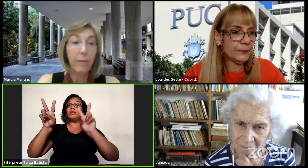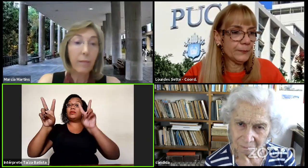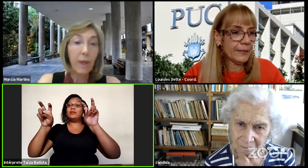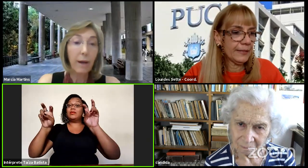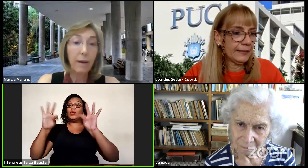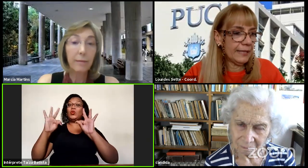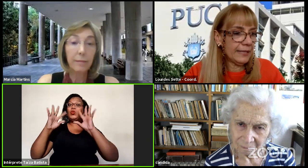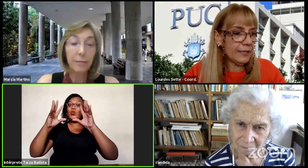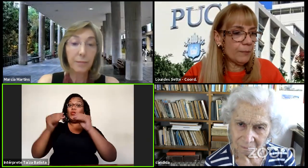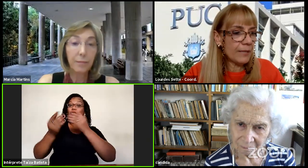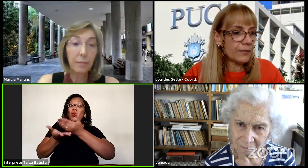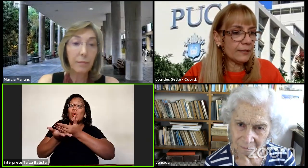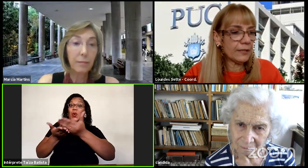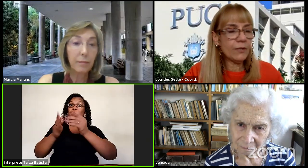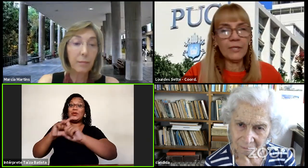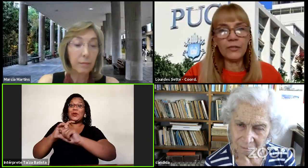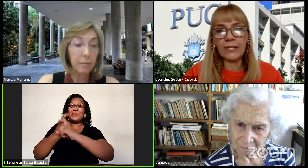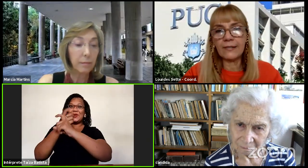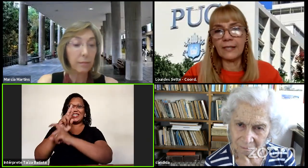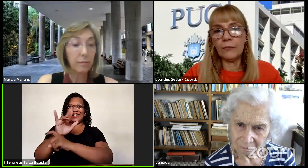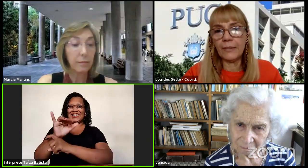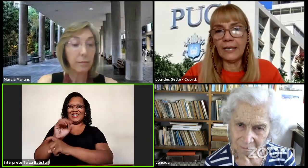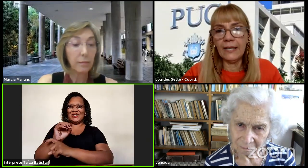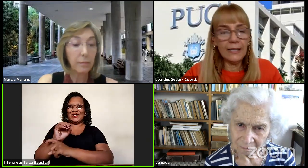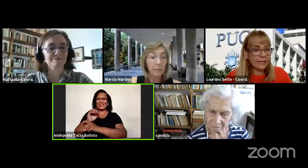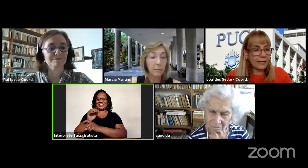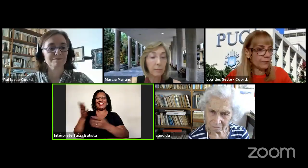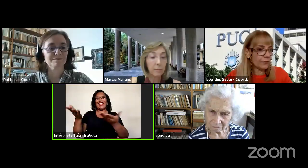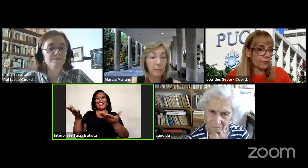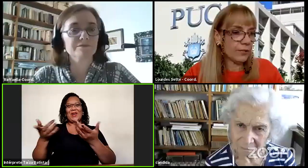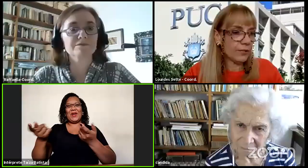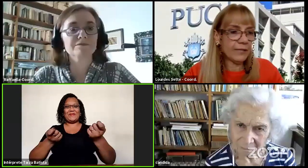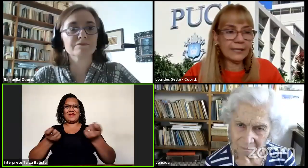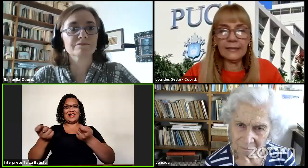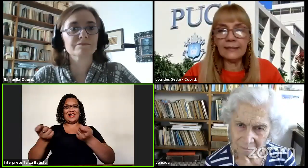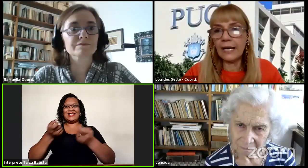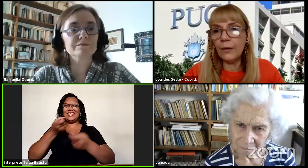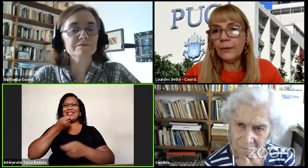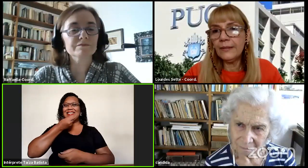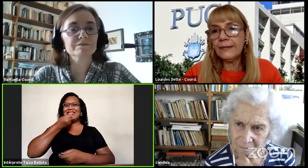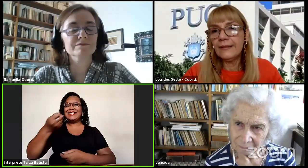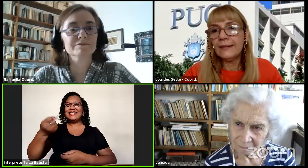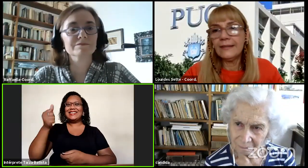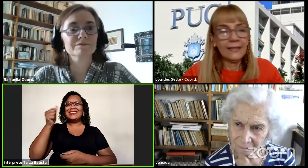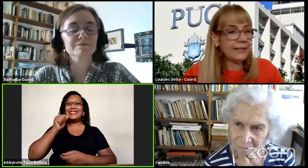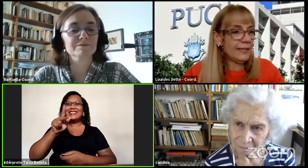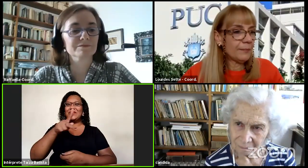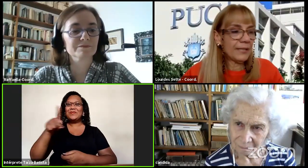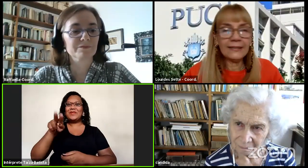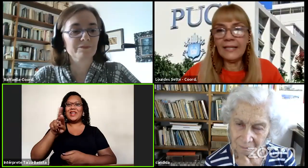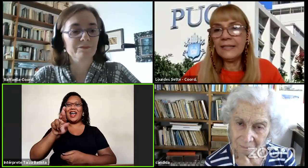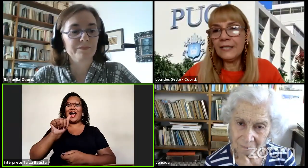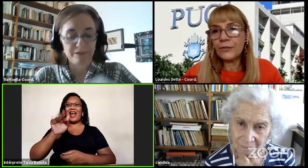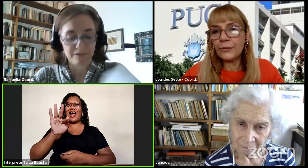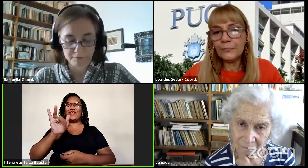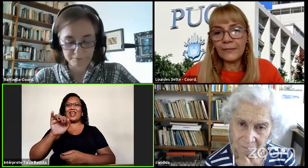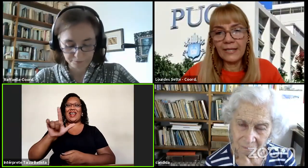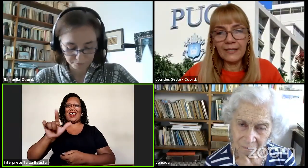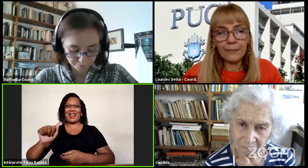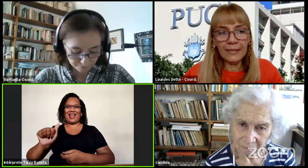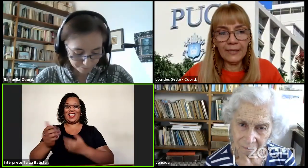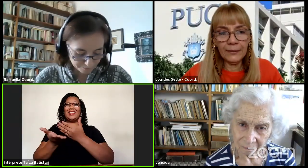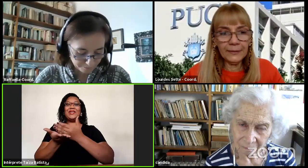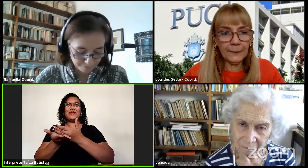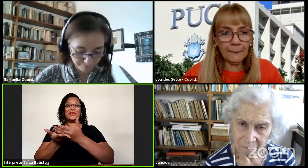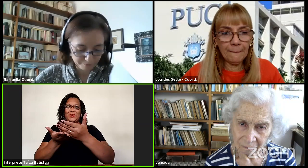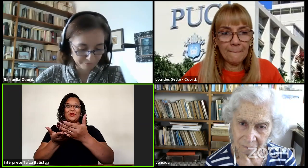PUC-Rio. E eu passo, então, a mediação para a professora Rafaela Quental, para ela dar início a